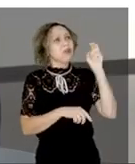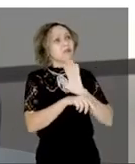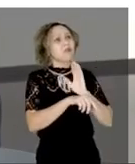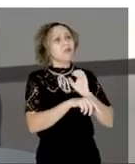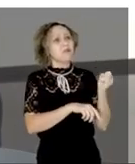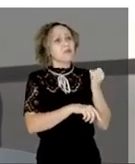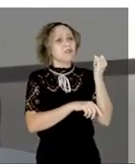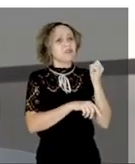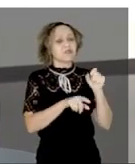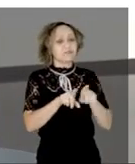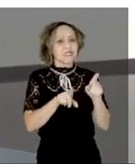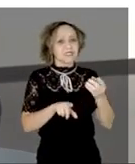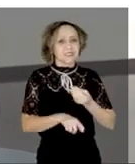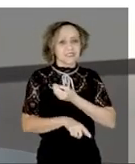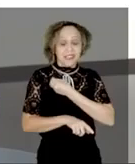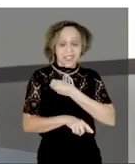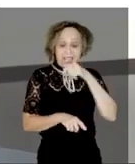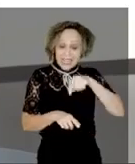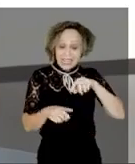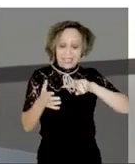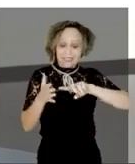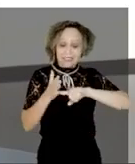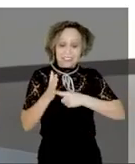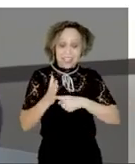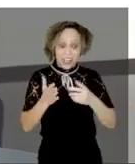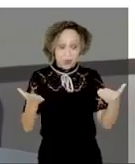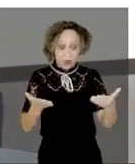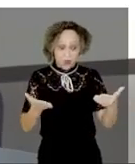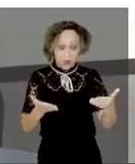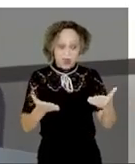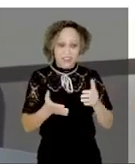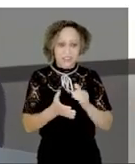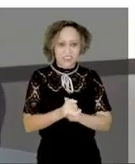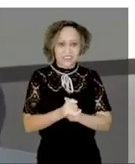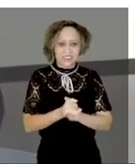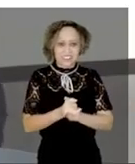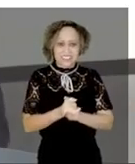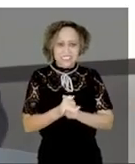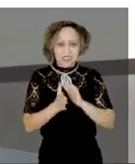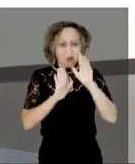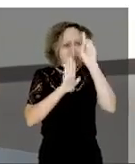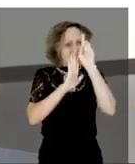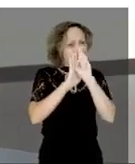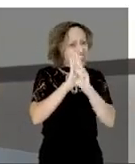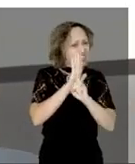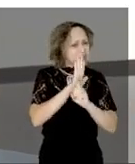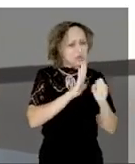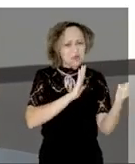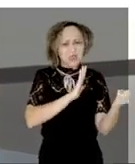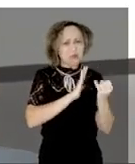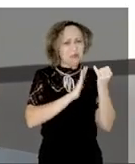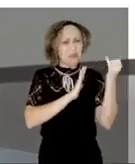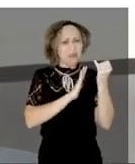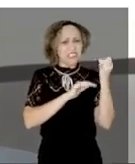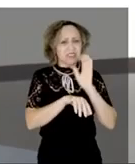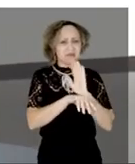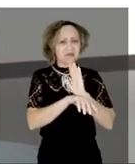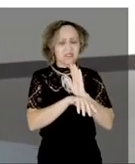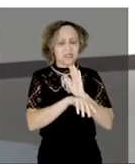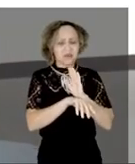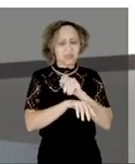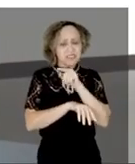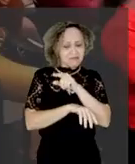Juliano Medeiros, diretor do filme Bacurau, que eu queria pedir uma salva de palmas